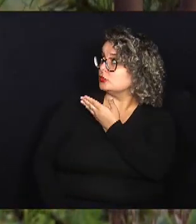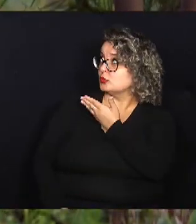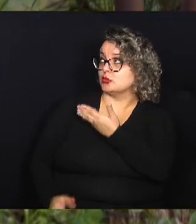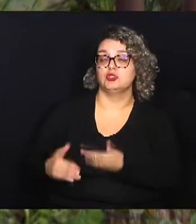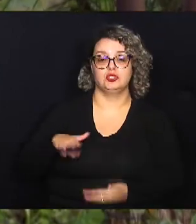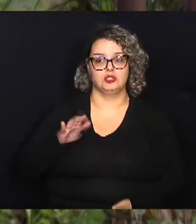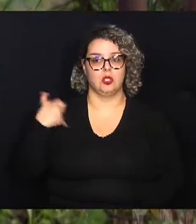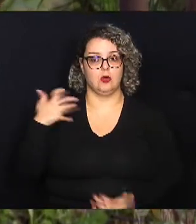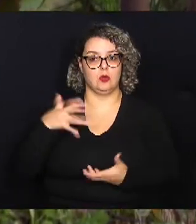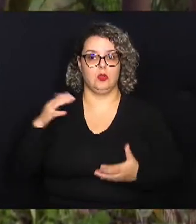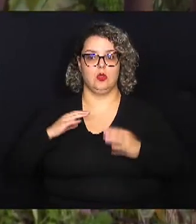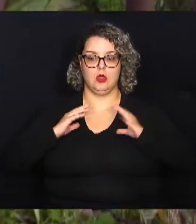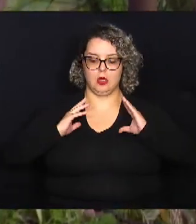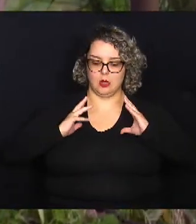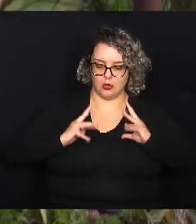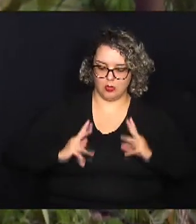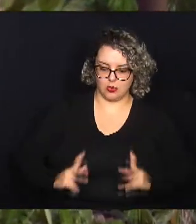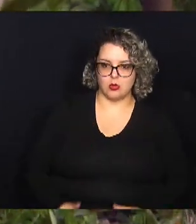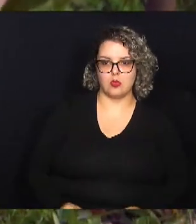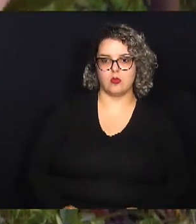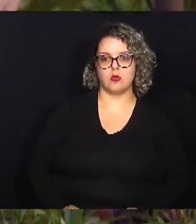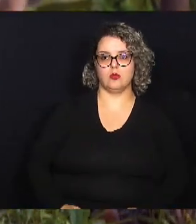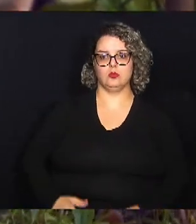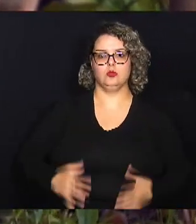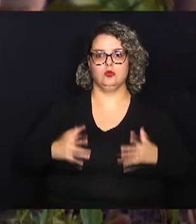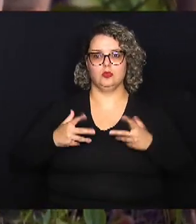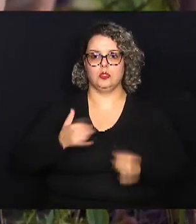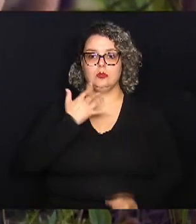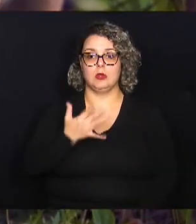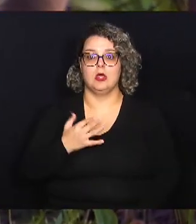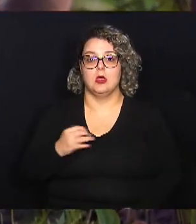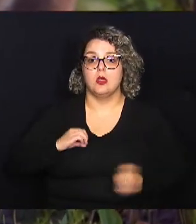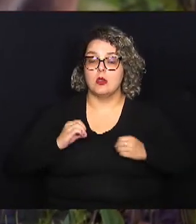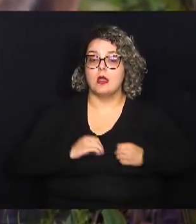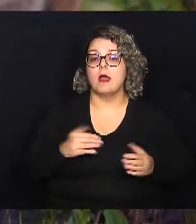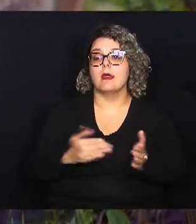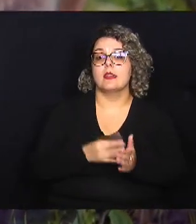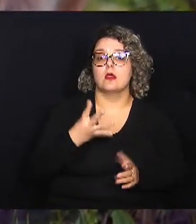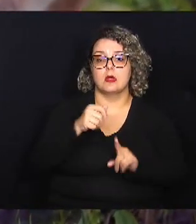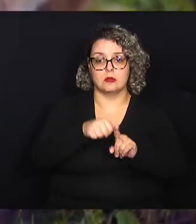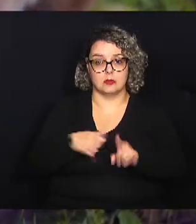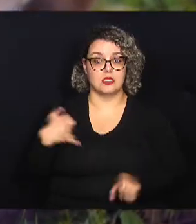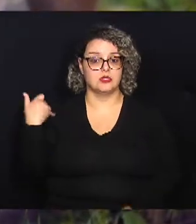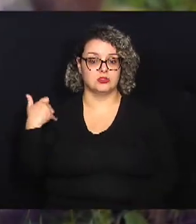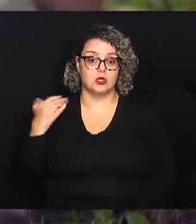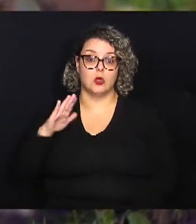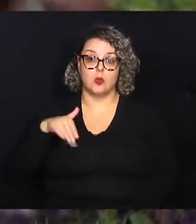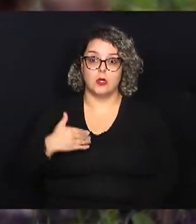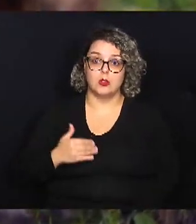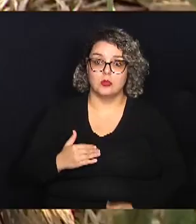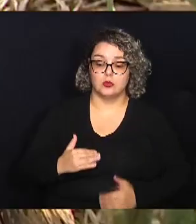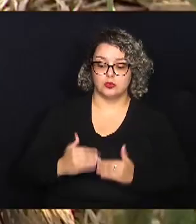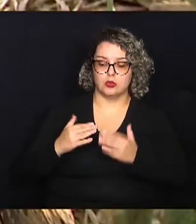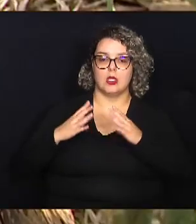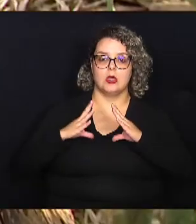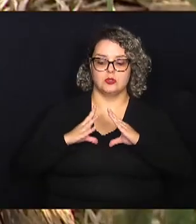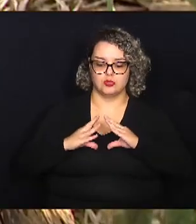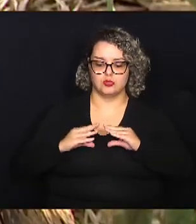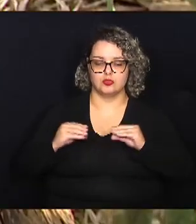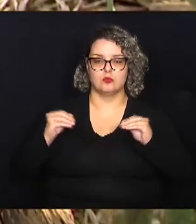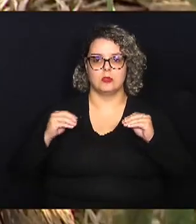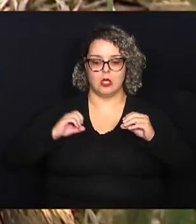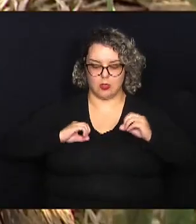coloração uniforme. As manchas permanecem até os 4 meses de idade, quando começam a desaparecer. Ela pode